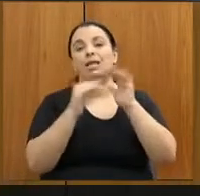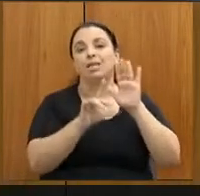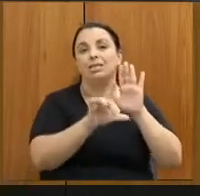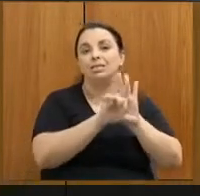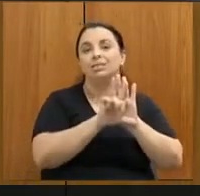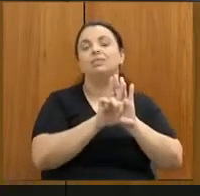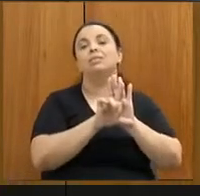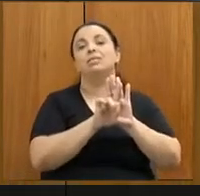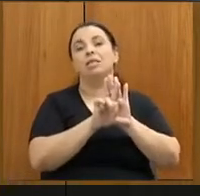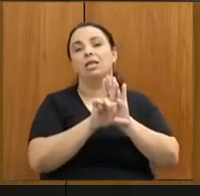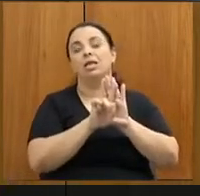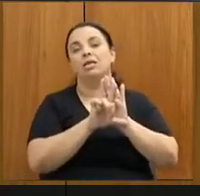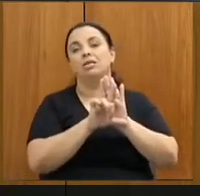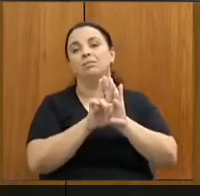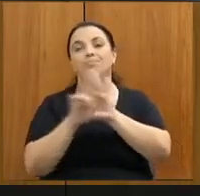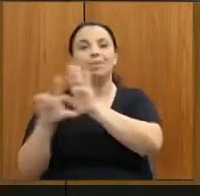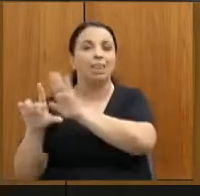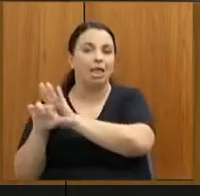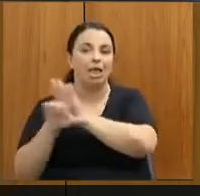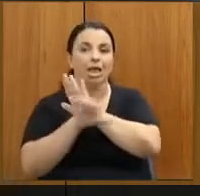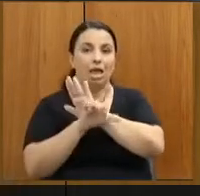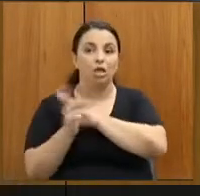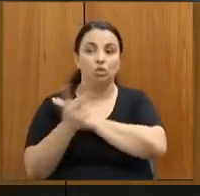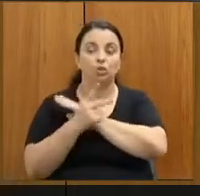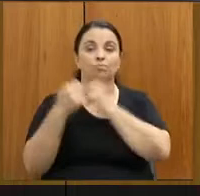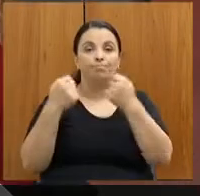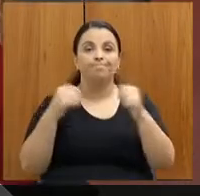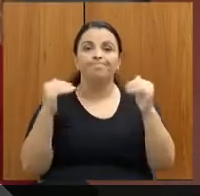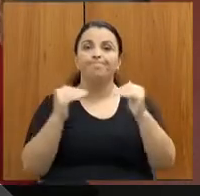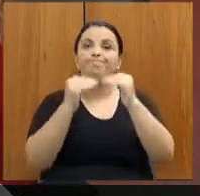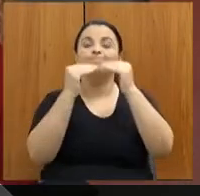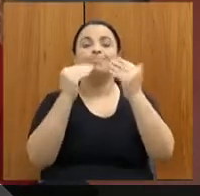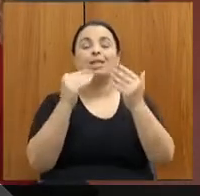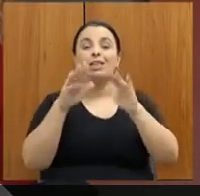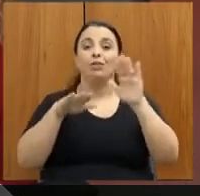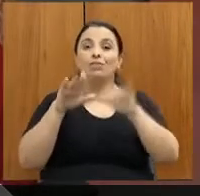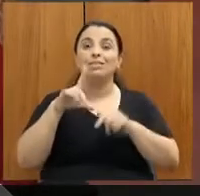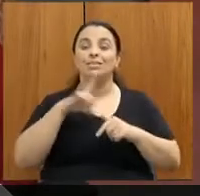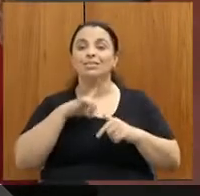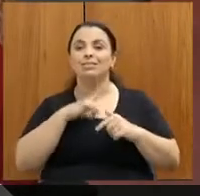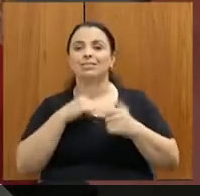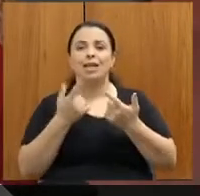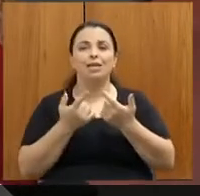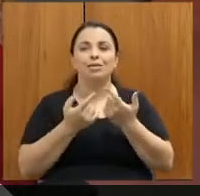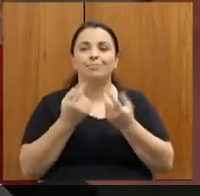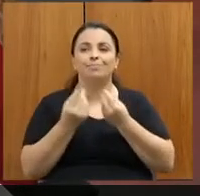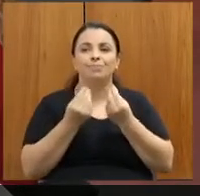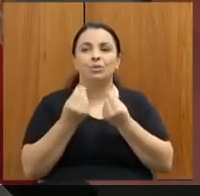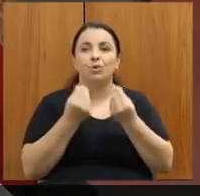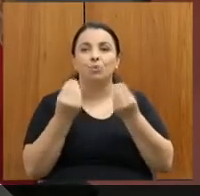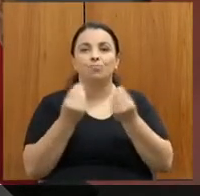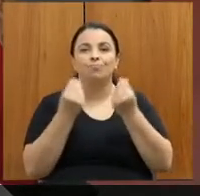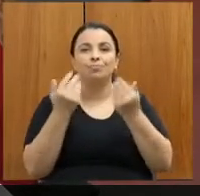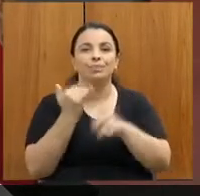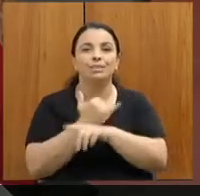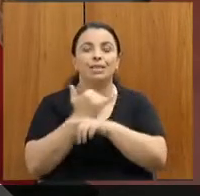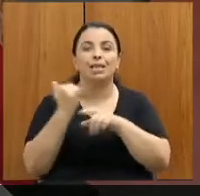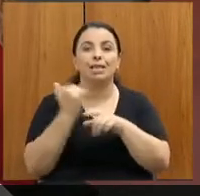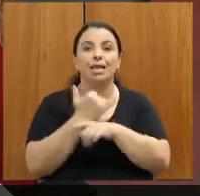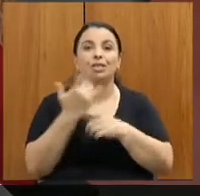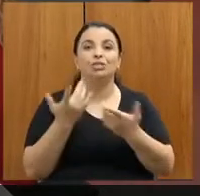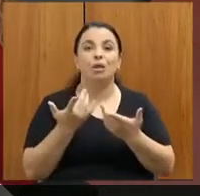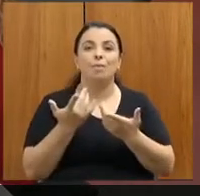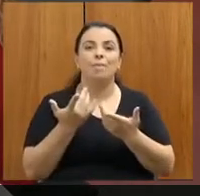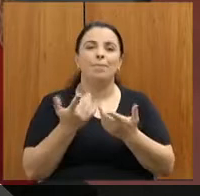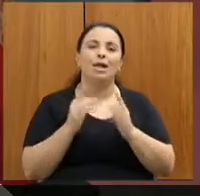leis Às vezes tem algum espaço é para diminuir um pouco esse arrocho do regime de recuperação fiscal